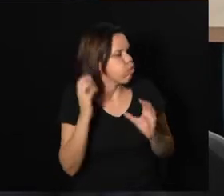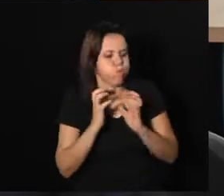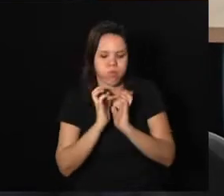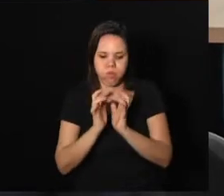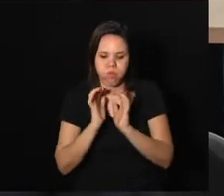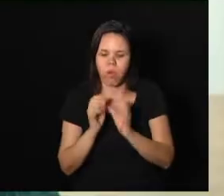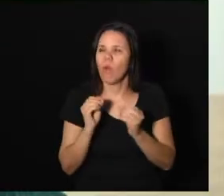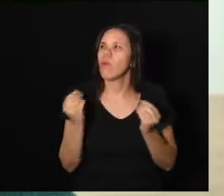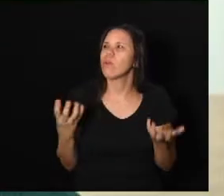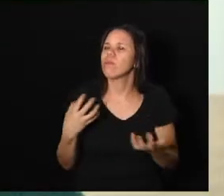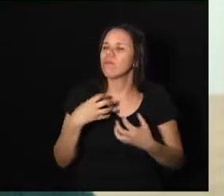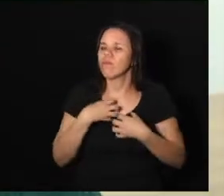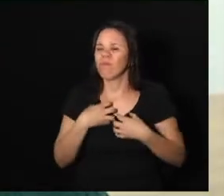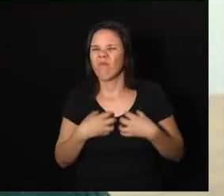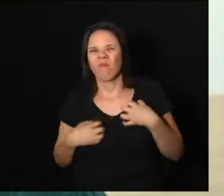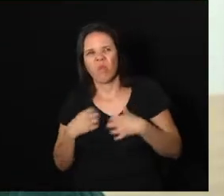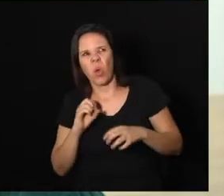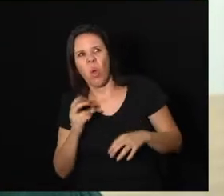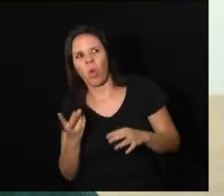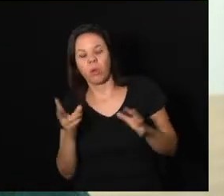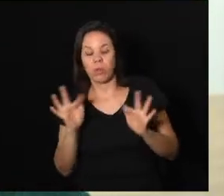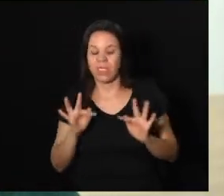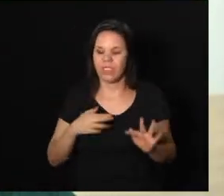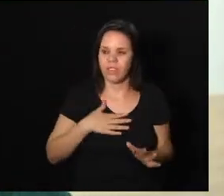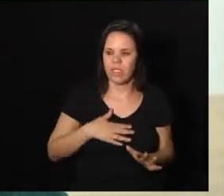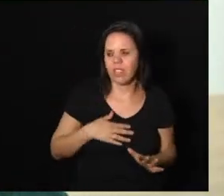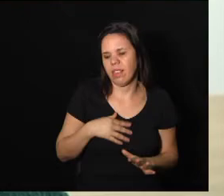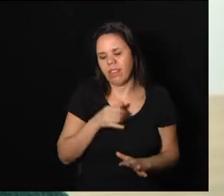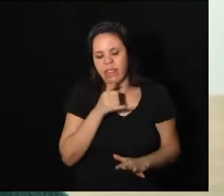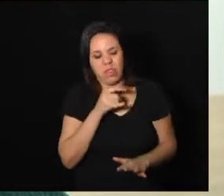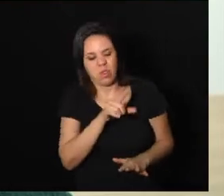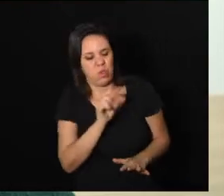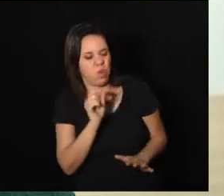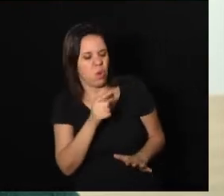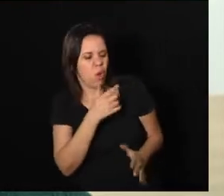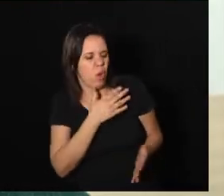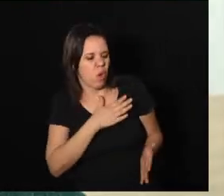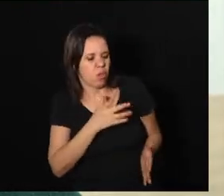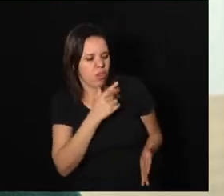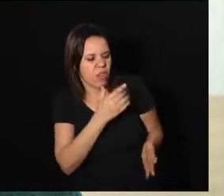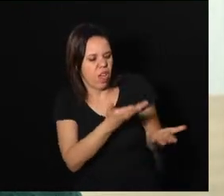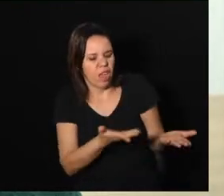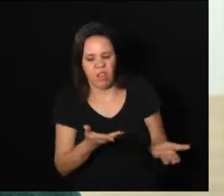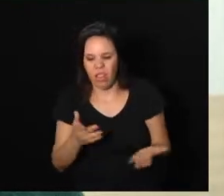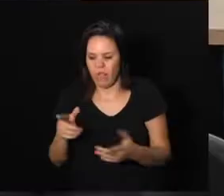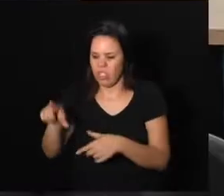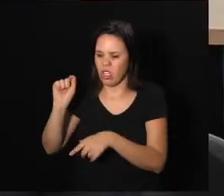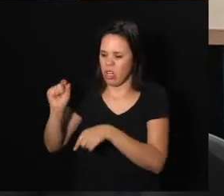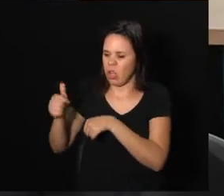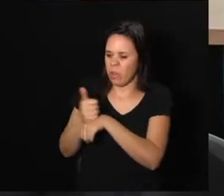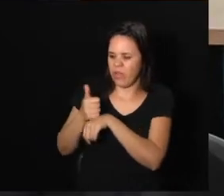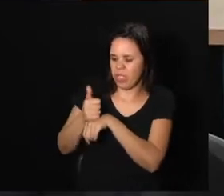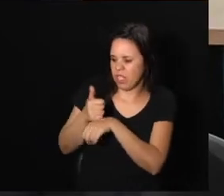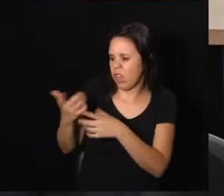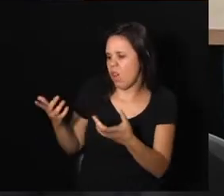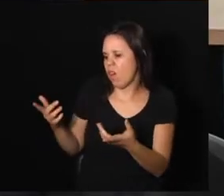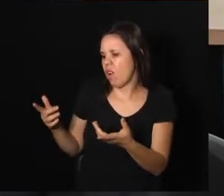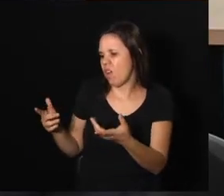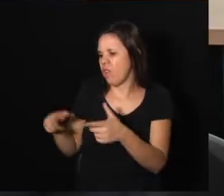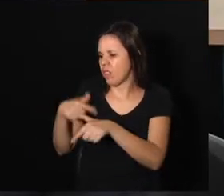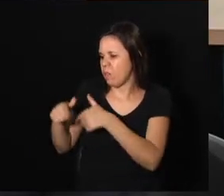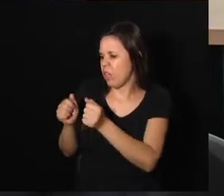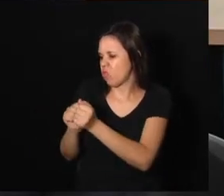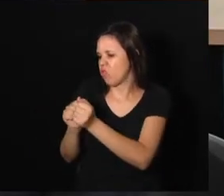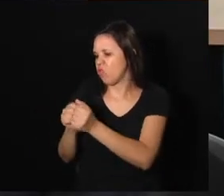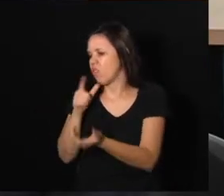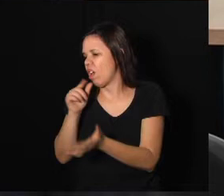que me deixa feliz. Por exemplo, eu não gosto de água, não vou escolher uma profissão que eu tenho que lidar com água, não vou fazer oceania, por exemplo. Porque às